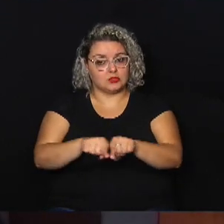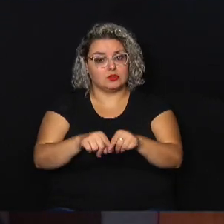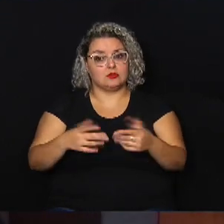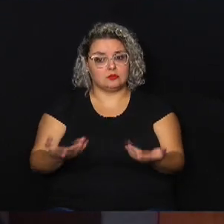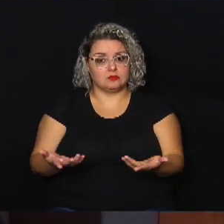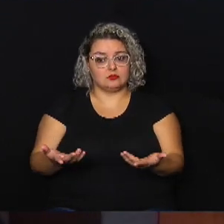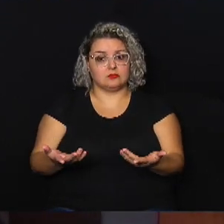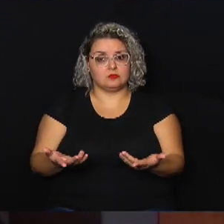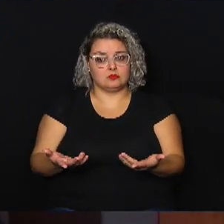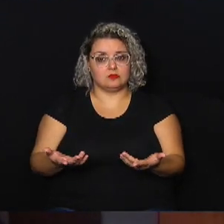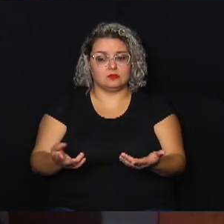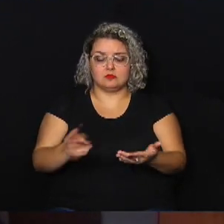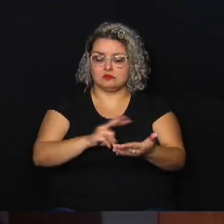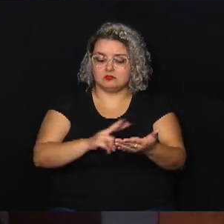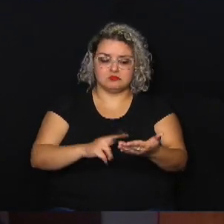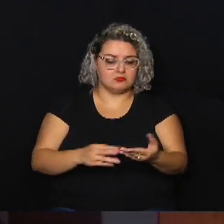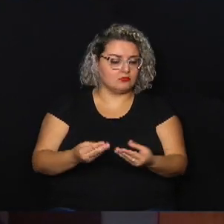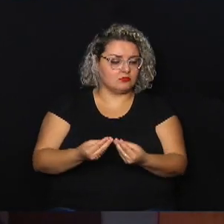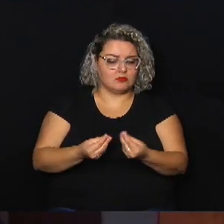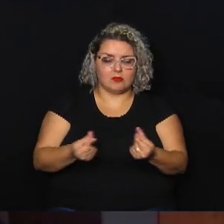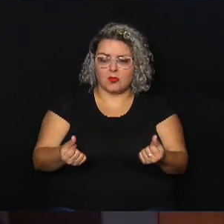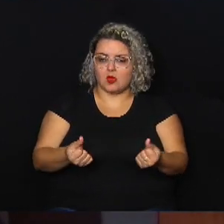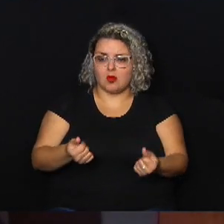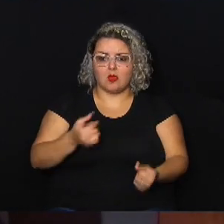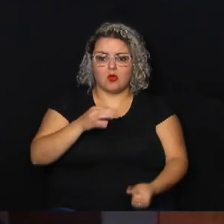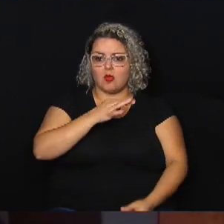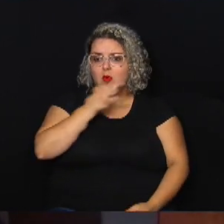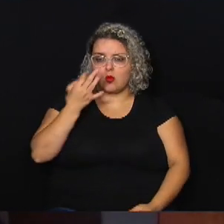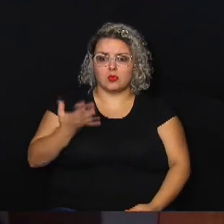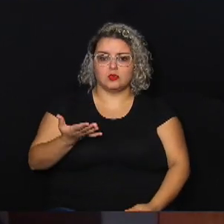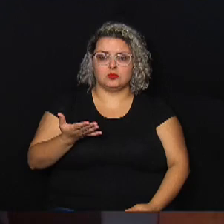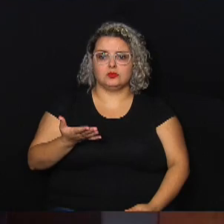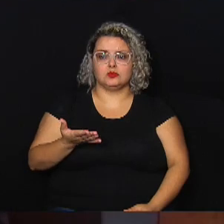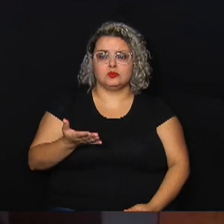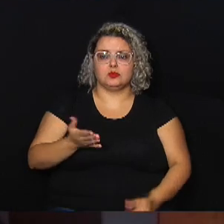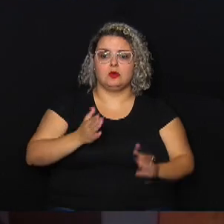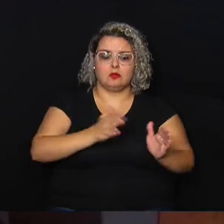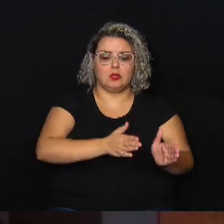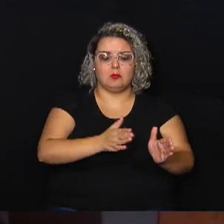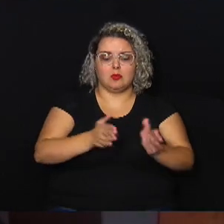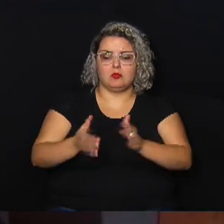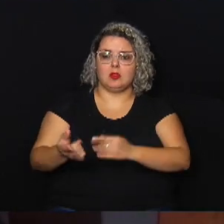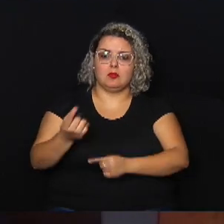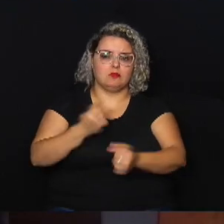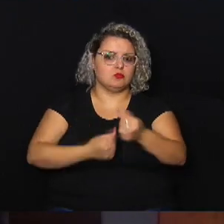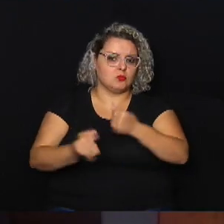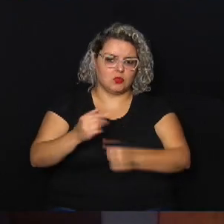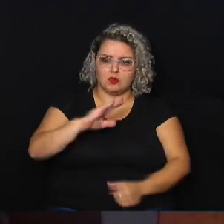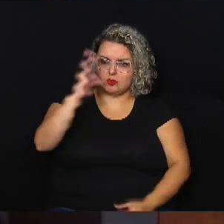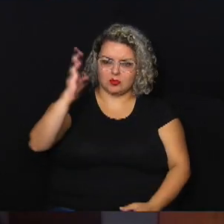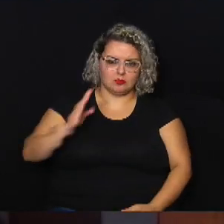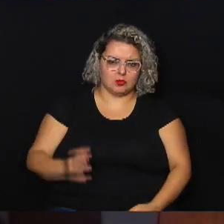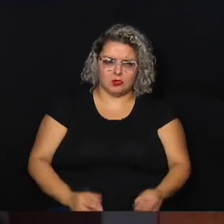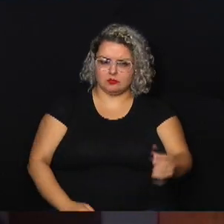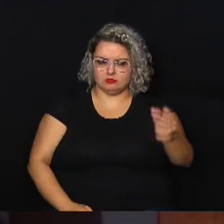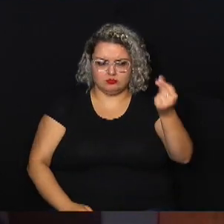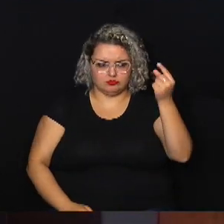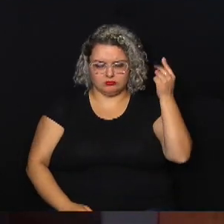examinei esses livros, são de ótima qualidade. São os órgãos responsáveis por finanças no Brasil, desde o Banco